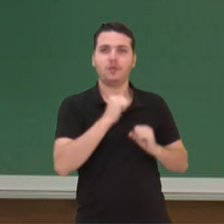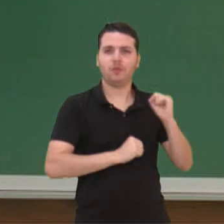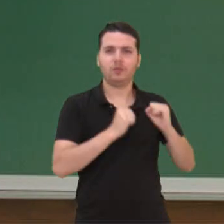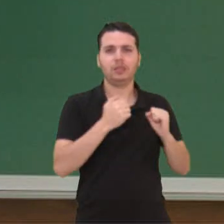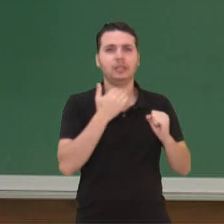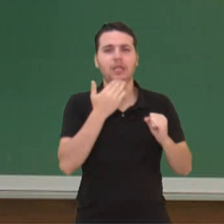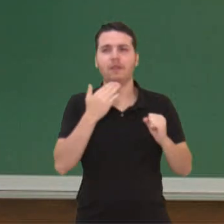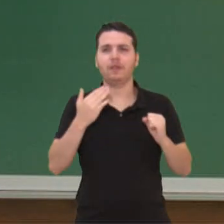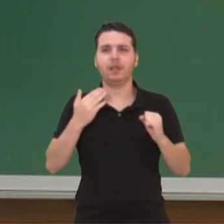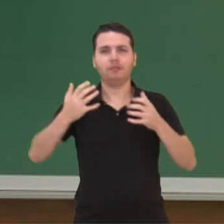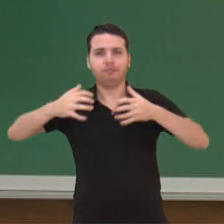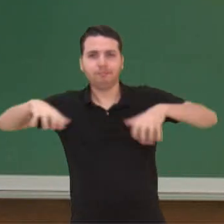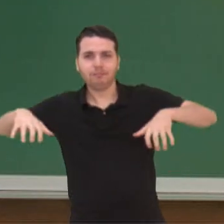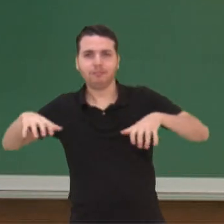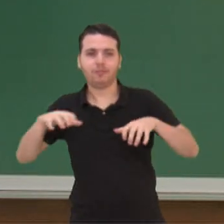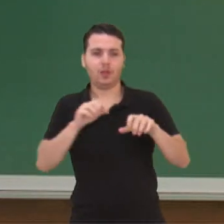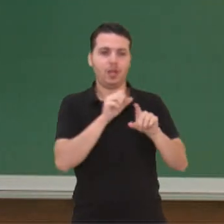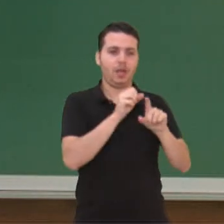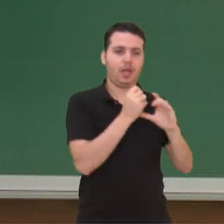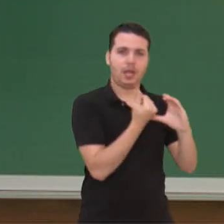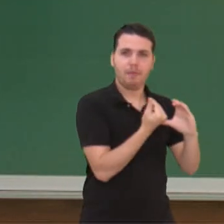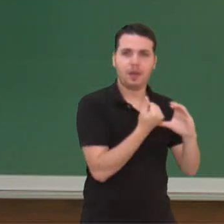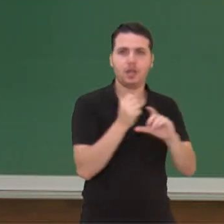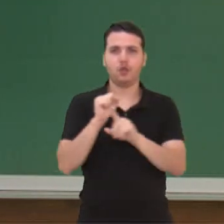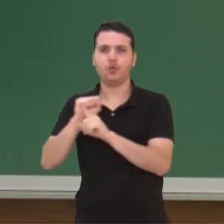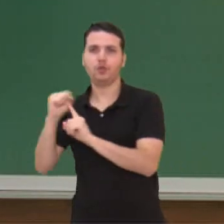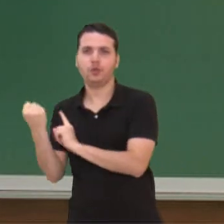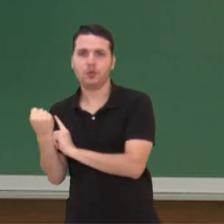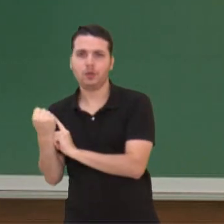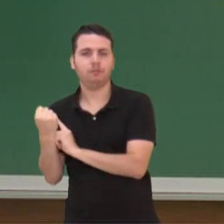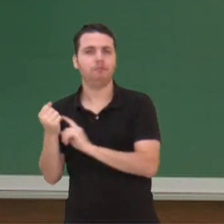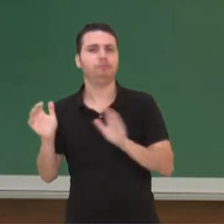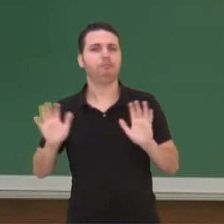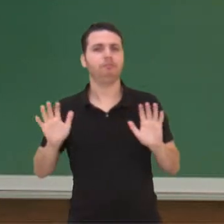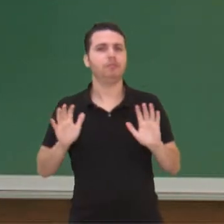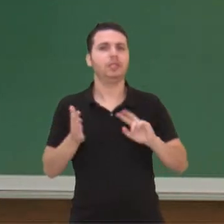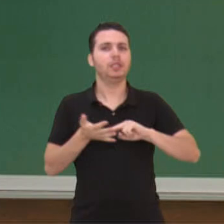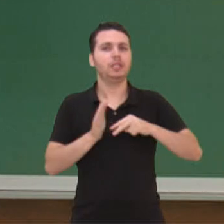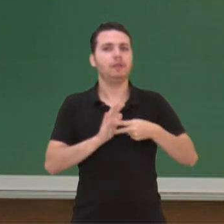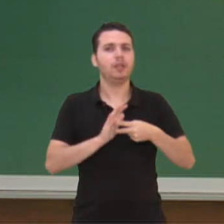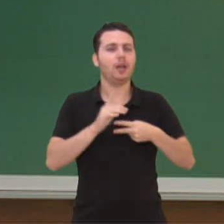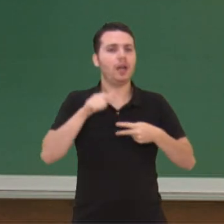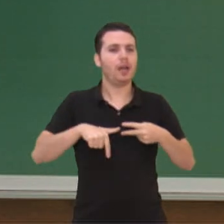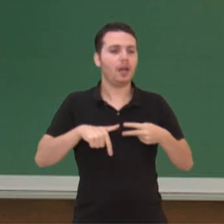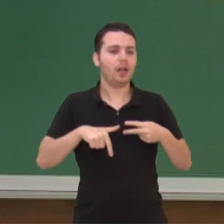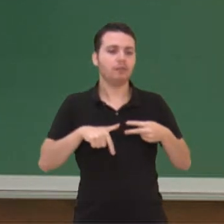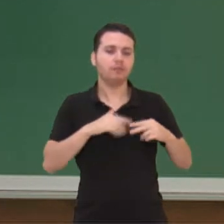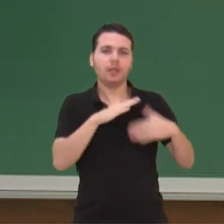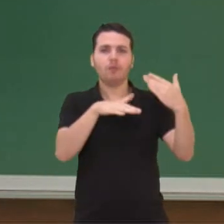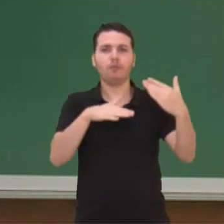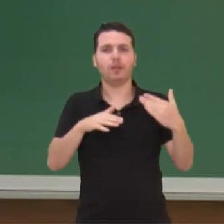bipolaridade, lá que nós tínhamos capitalismo e socialismo. Ele está relacionado a um desenvolvimento.